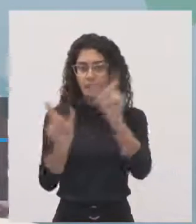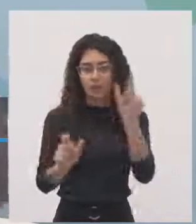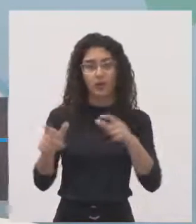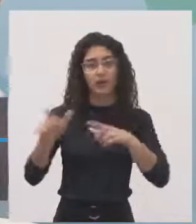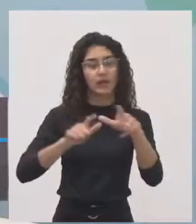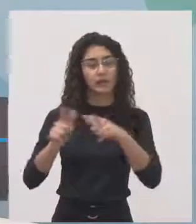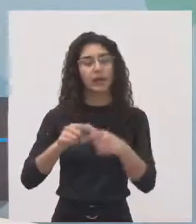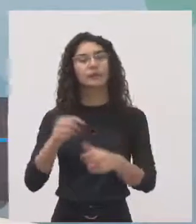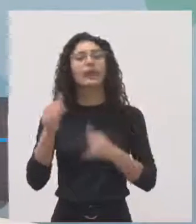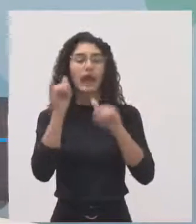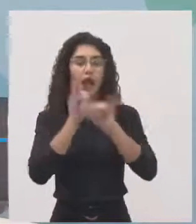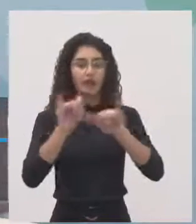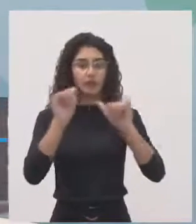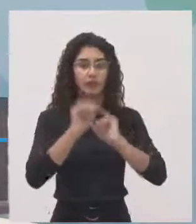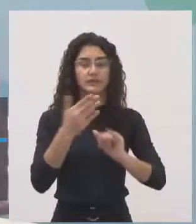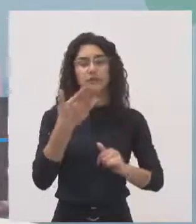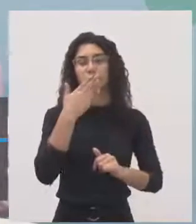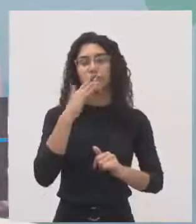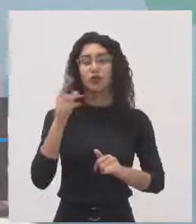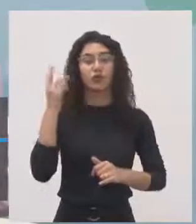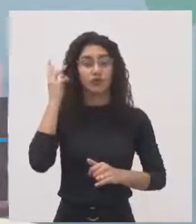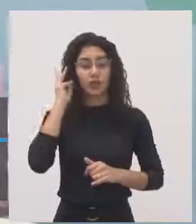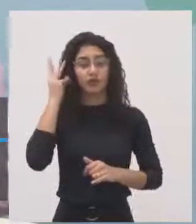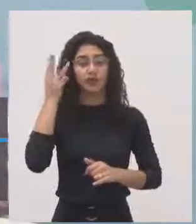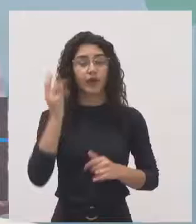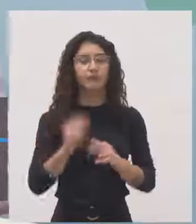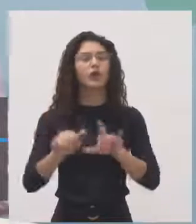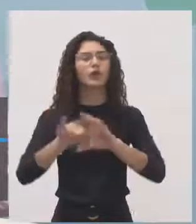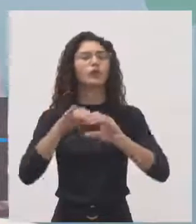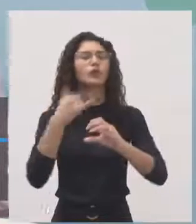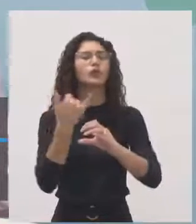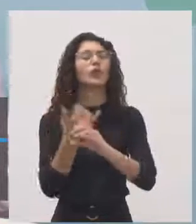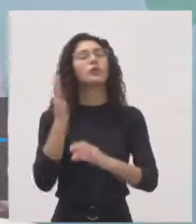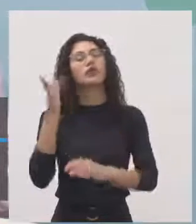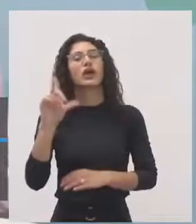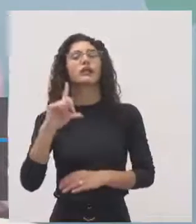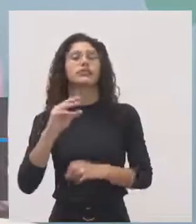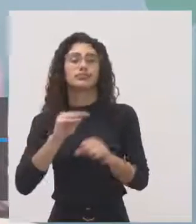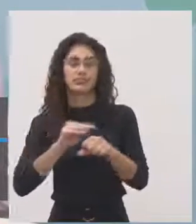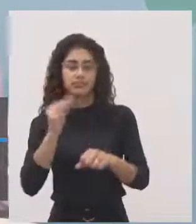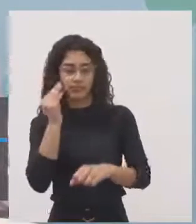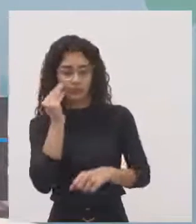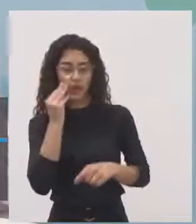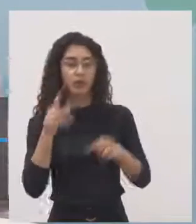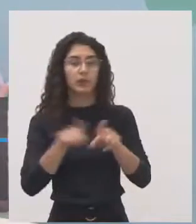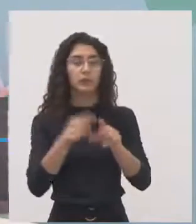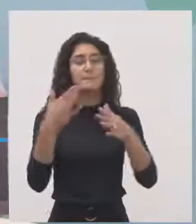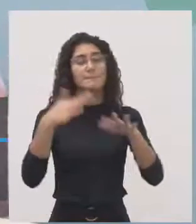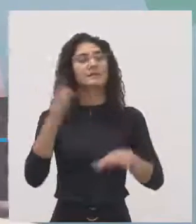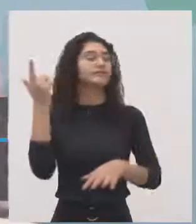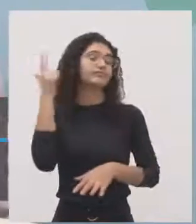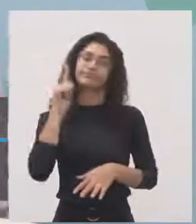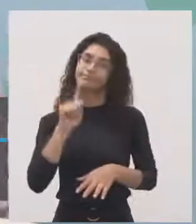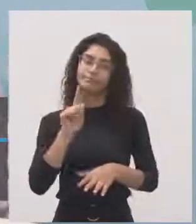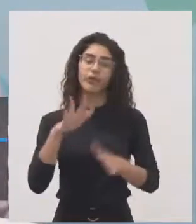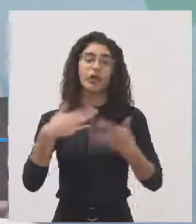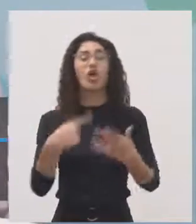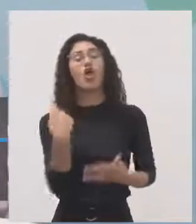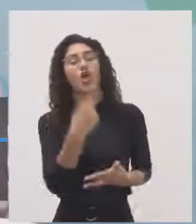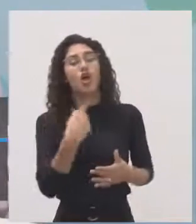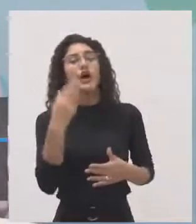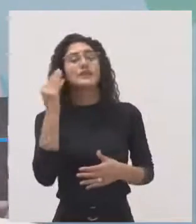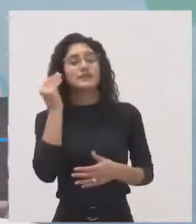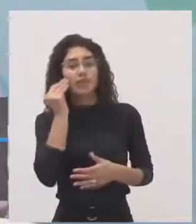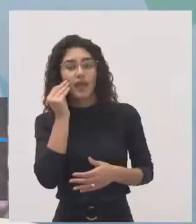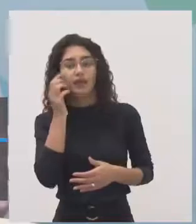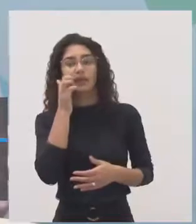fazer informação, e vocês pediram do Spotify. O YouTube a gente já tentou também, a gente não conseguiu, então a gente tenta, tá? A gente